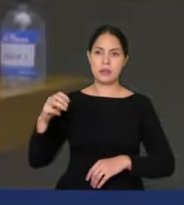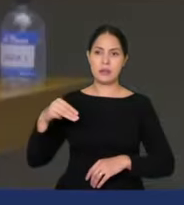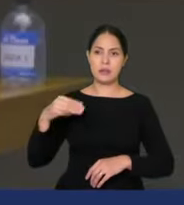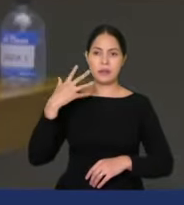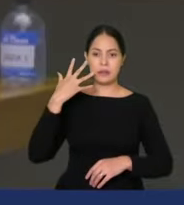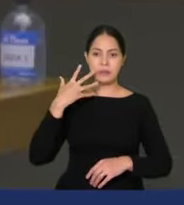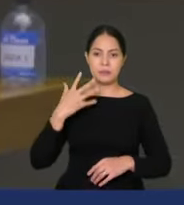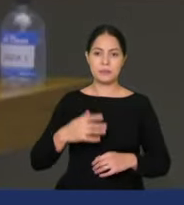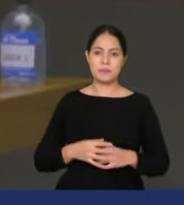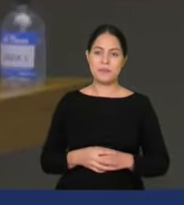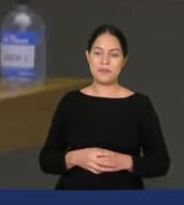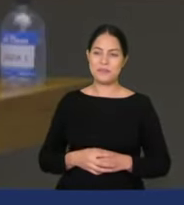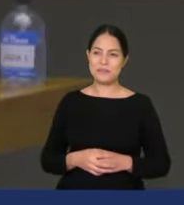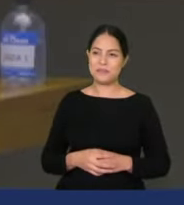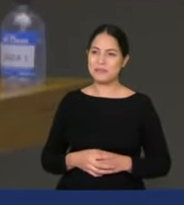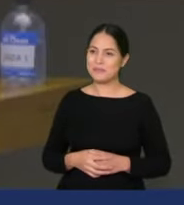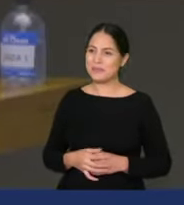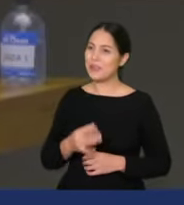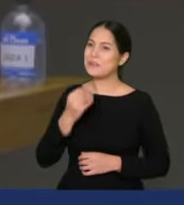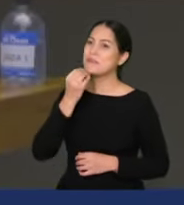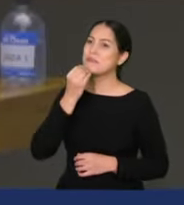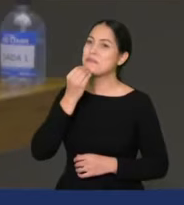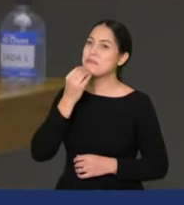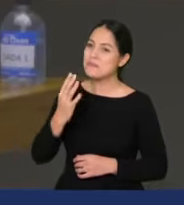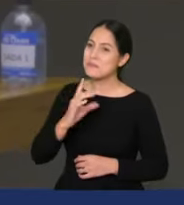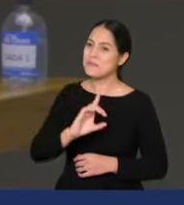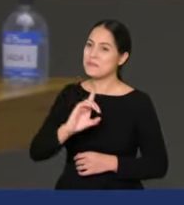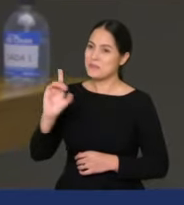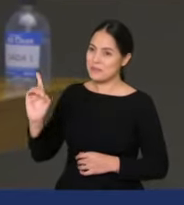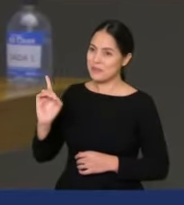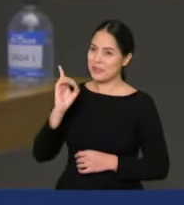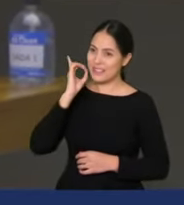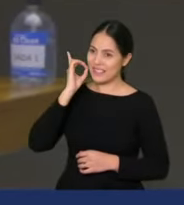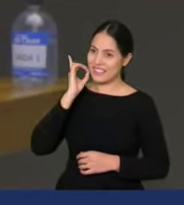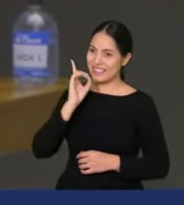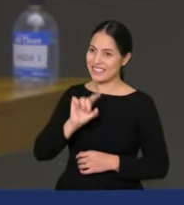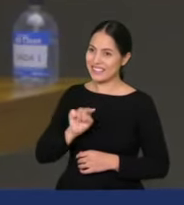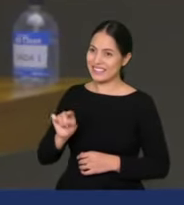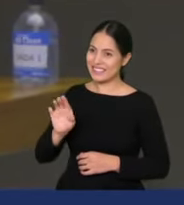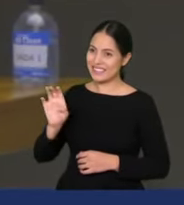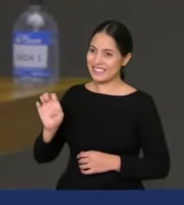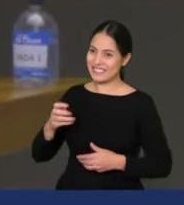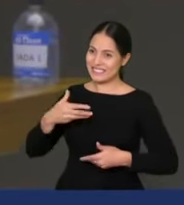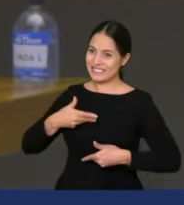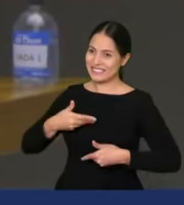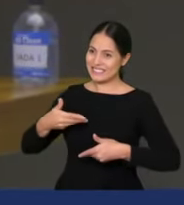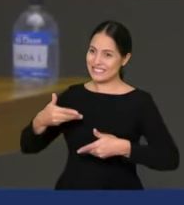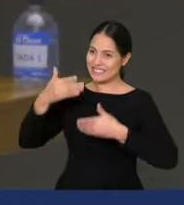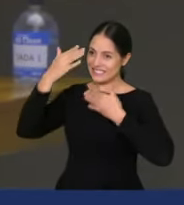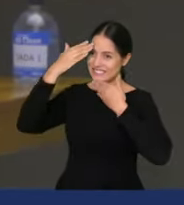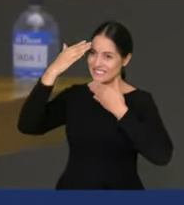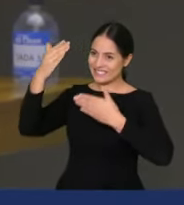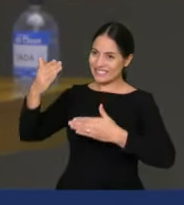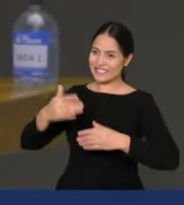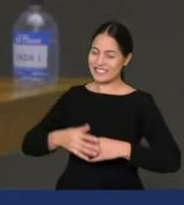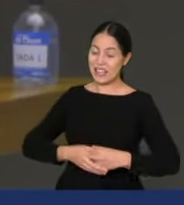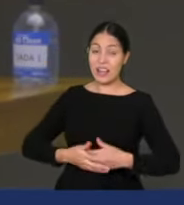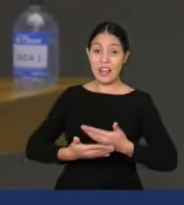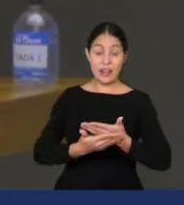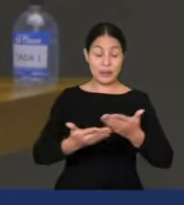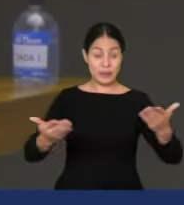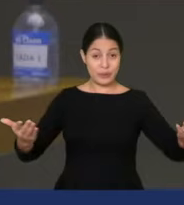Bom dia. Prezado deputado José Neto, muito grata pelo convite. Cumprimento a todos os meus amigos e